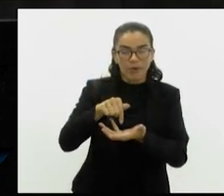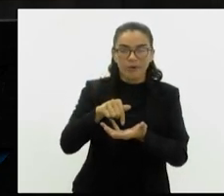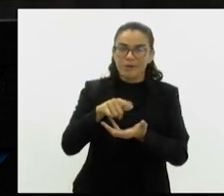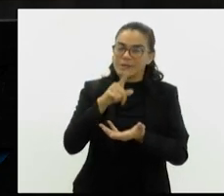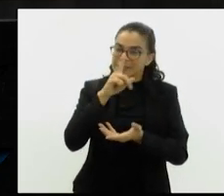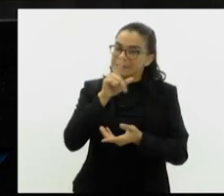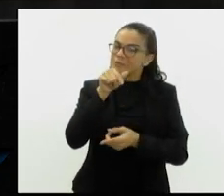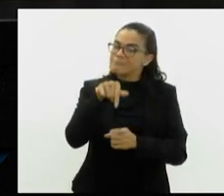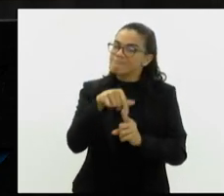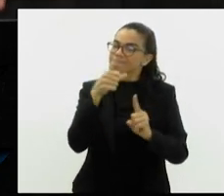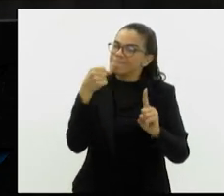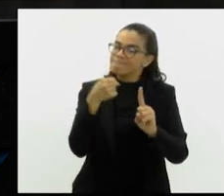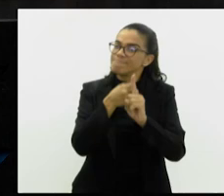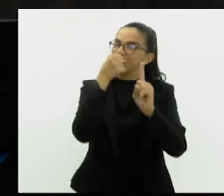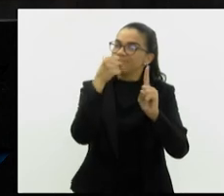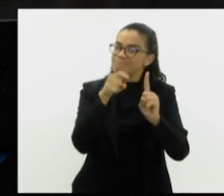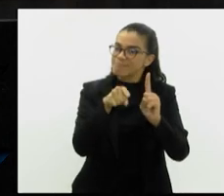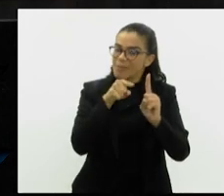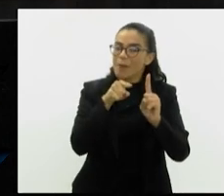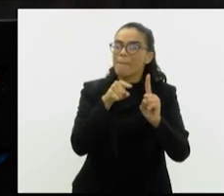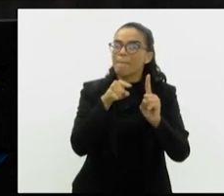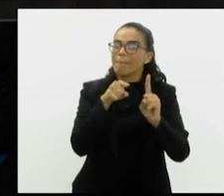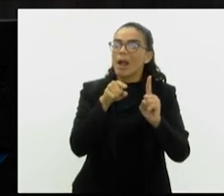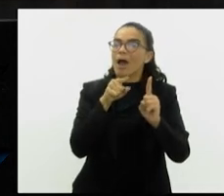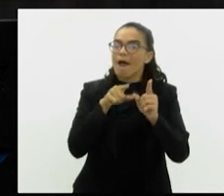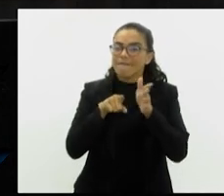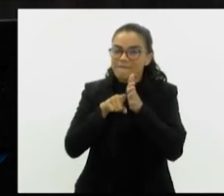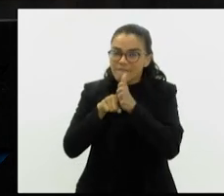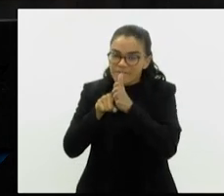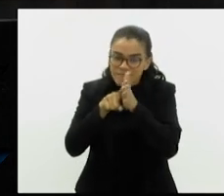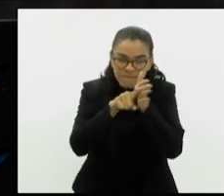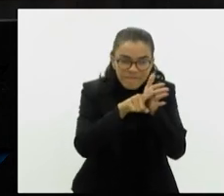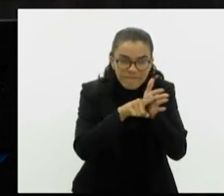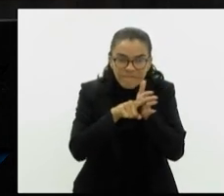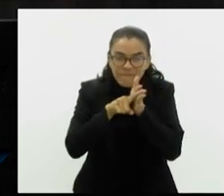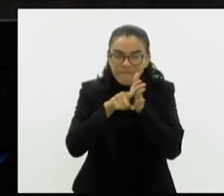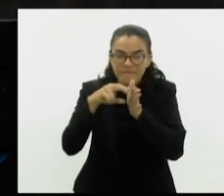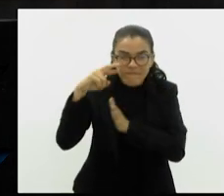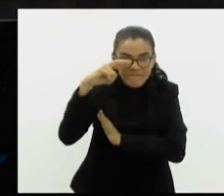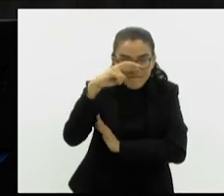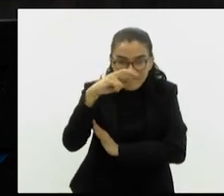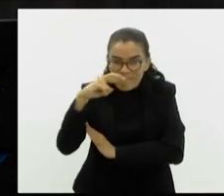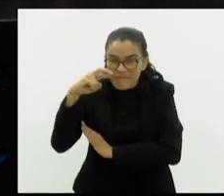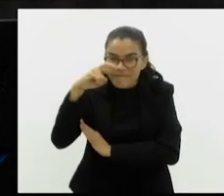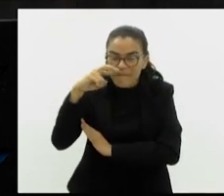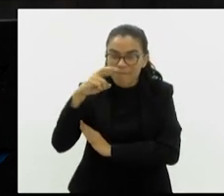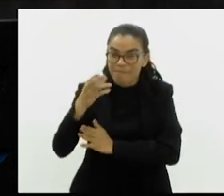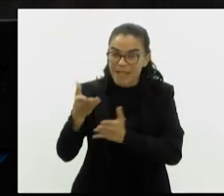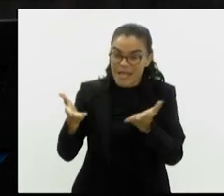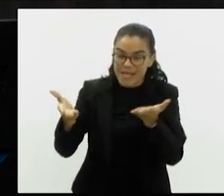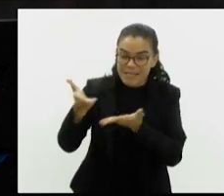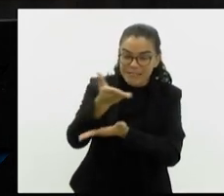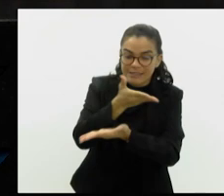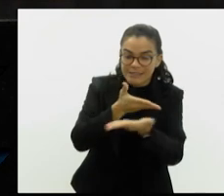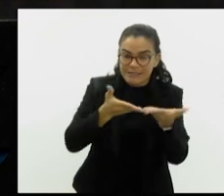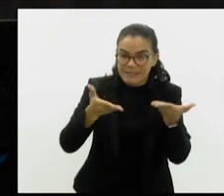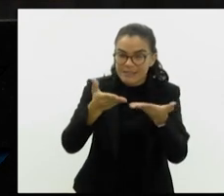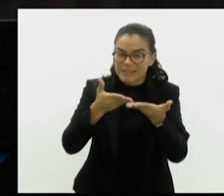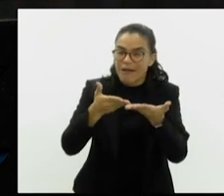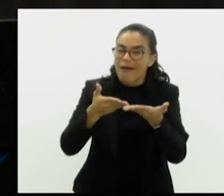paradigma para vasculhar né todas as essas relações promíscuas